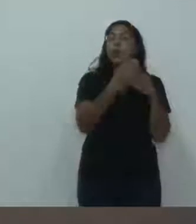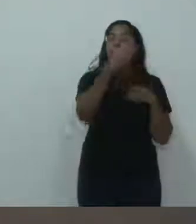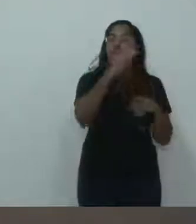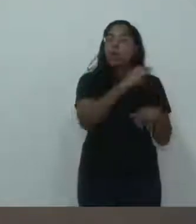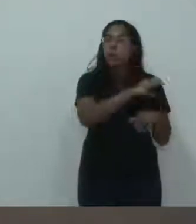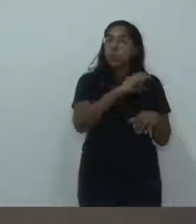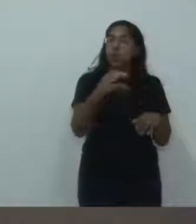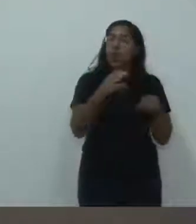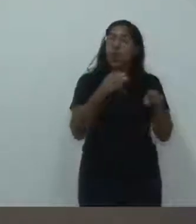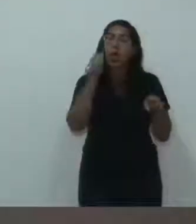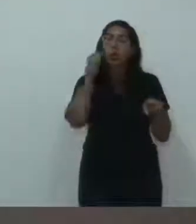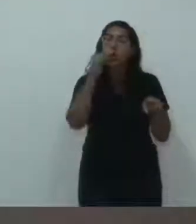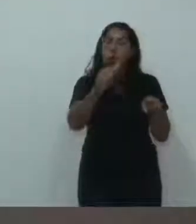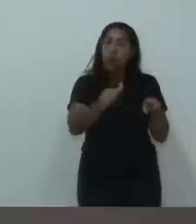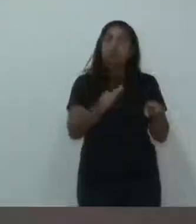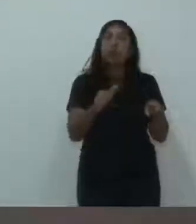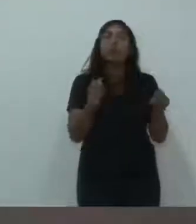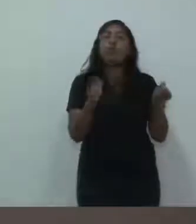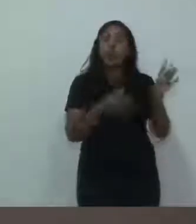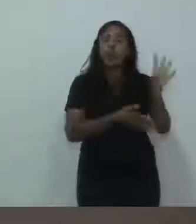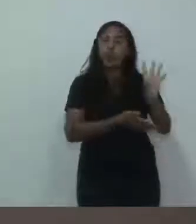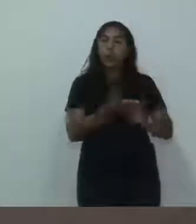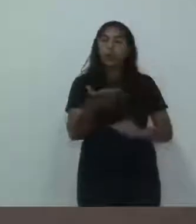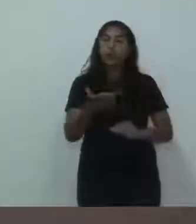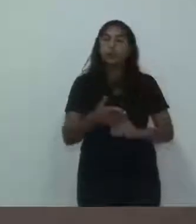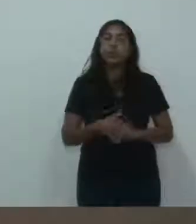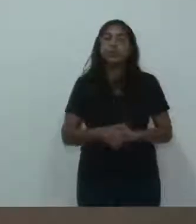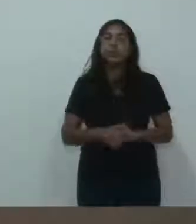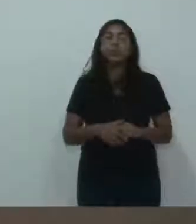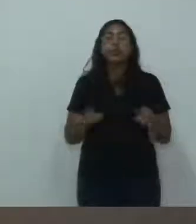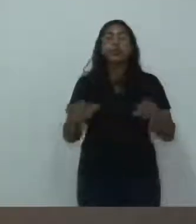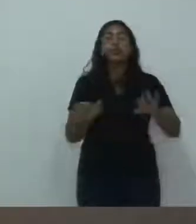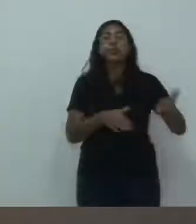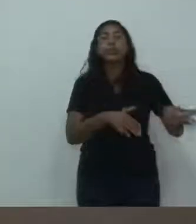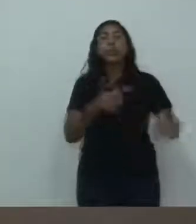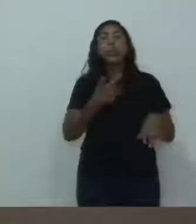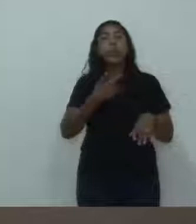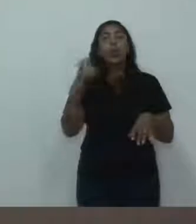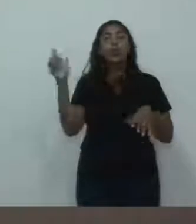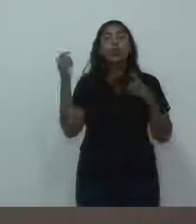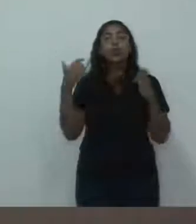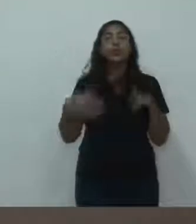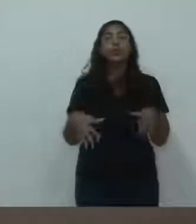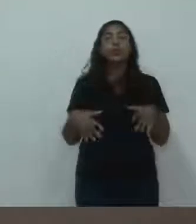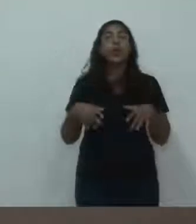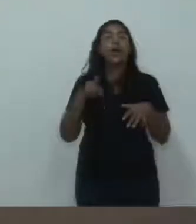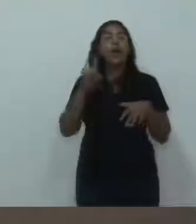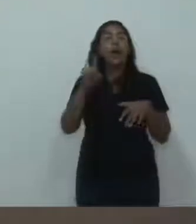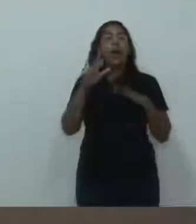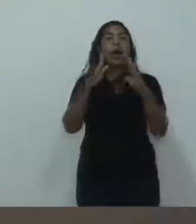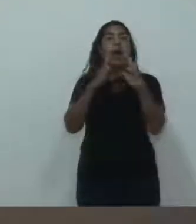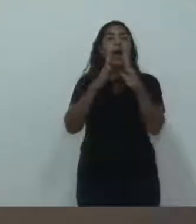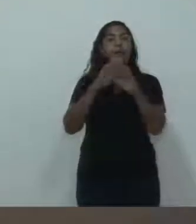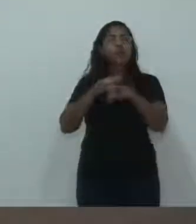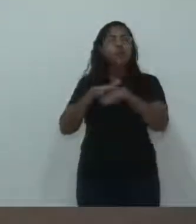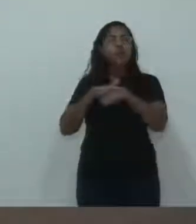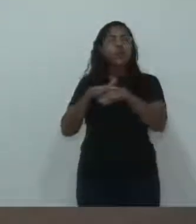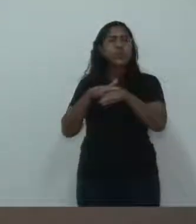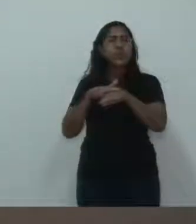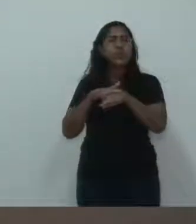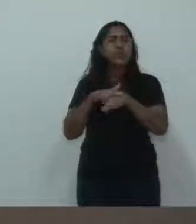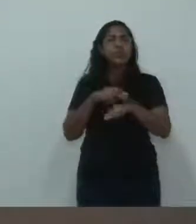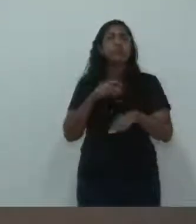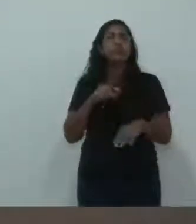do exemplo dela, nos tornarmos pessoas melhores. O segundo caso que eu quero falar, a questão da Casa Verde. Acompanhei as ações, e o mais